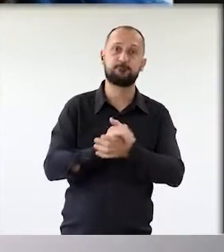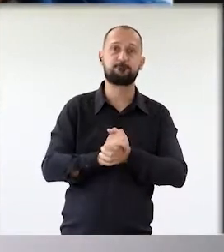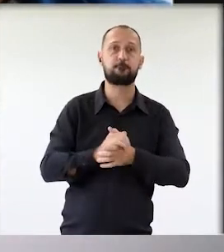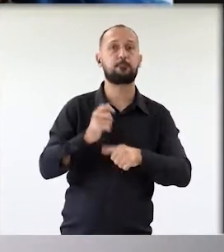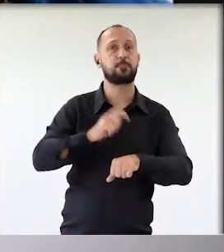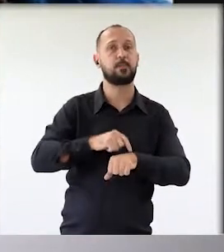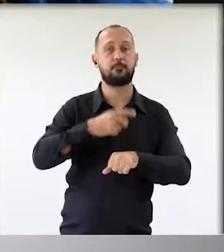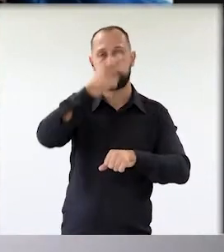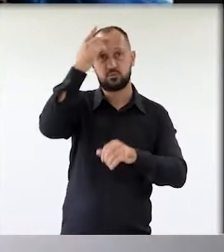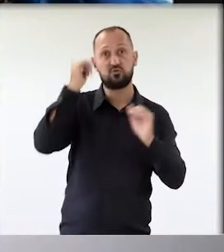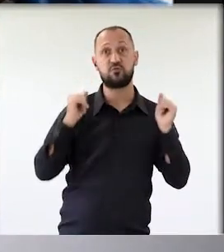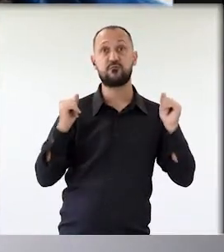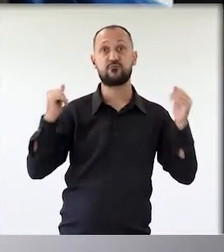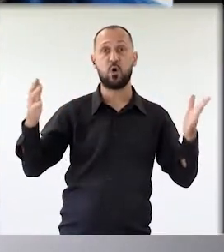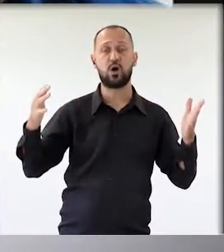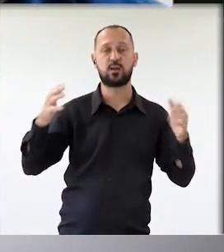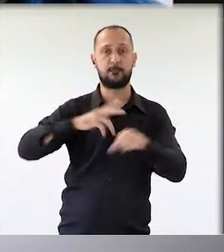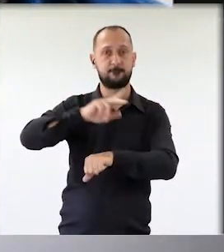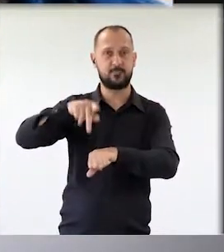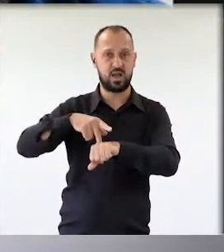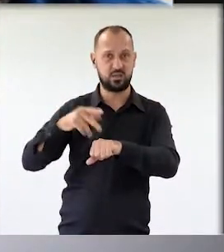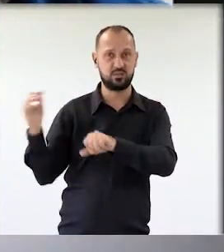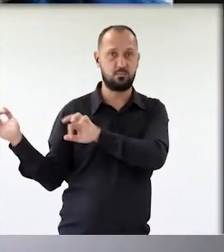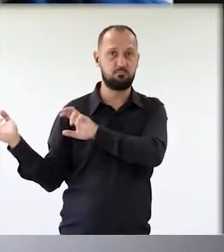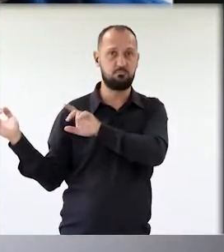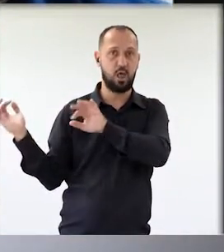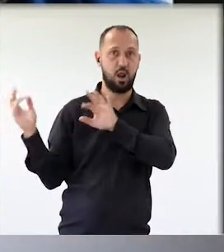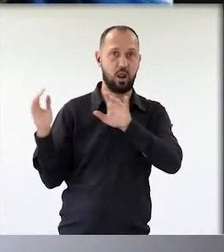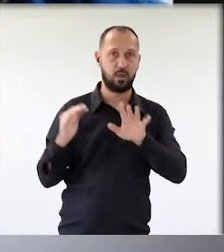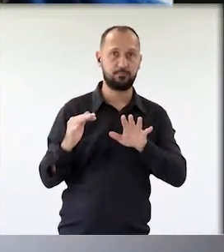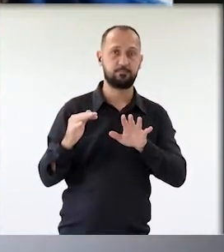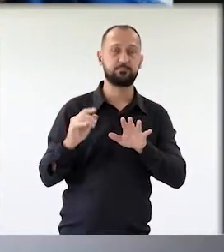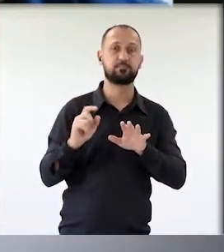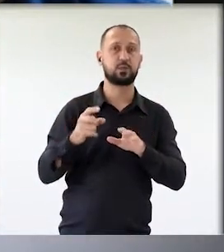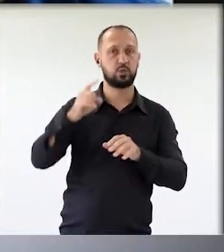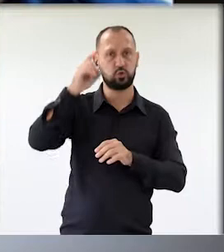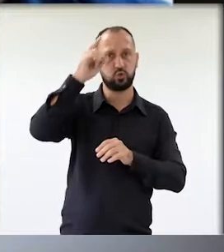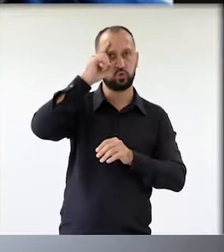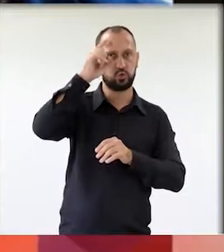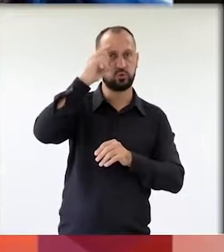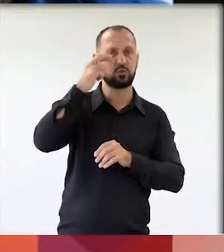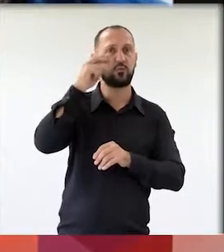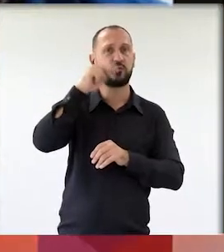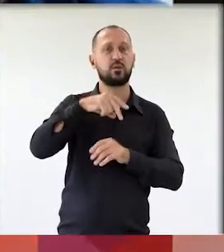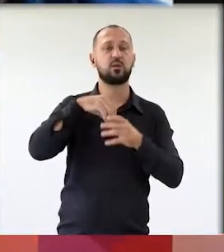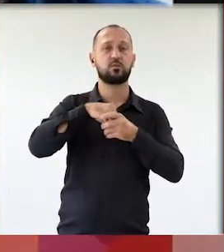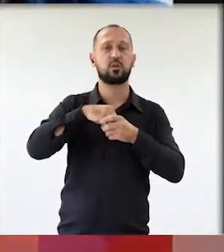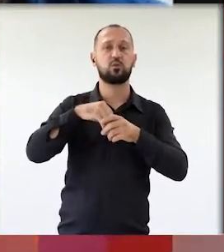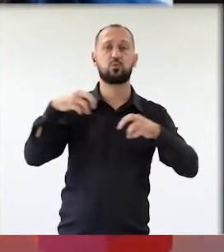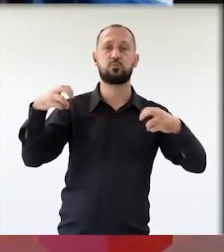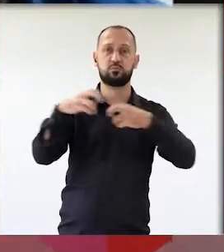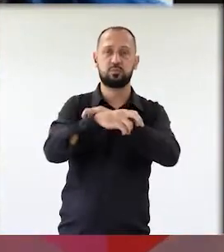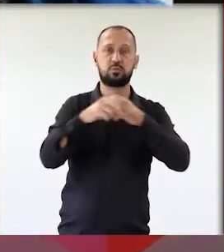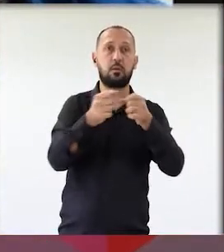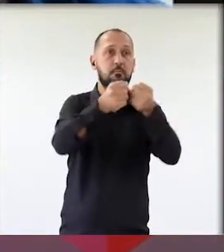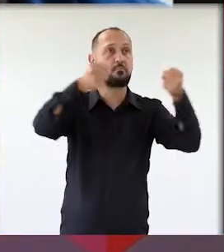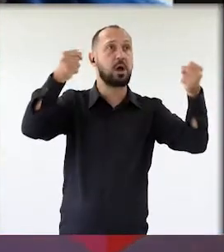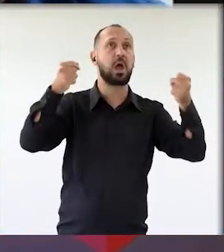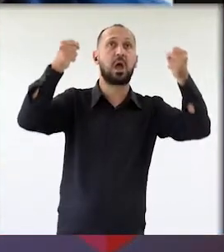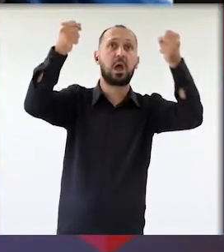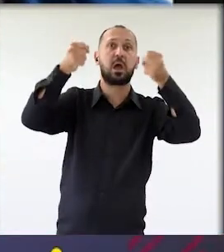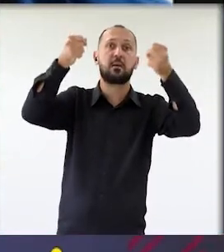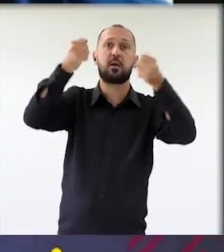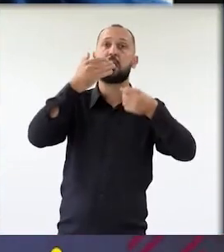aí várias situações de imigrantes que estão sendo diariamente visualizados aí no trânsito,